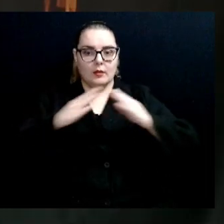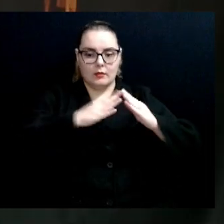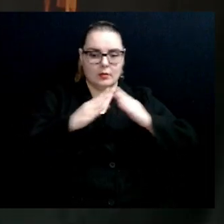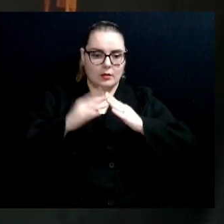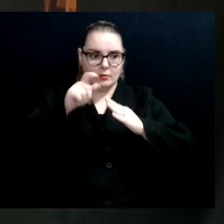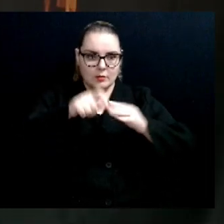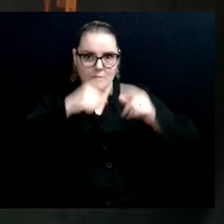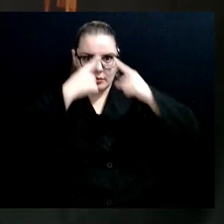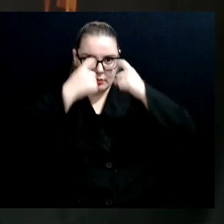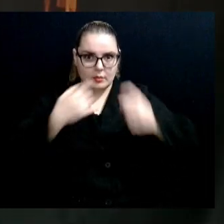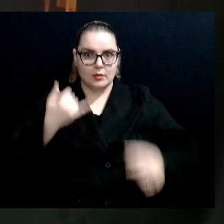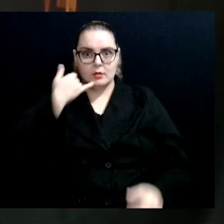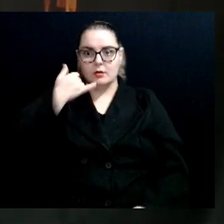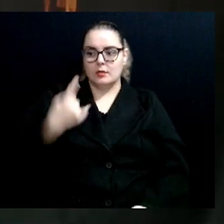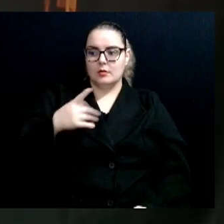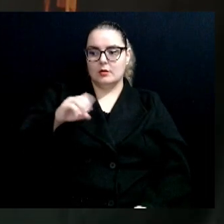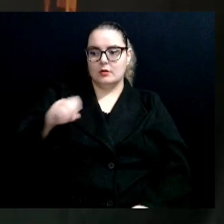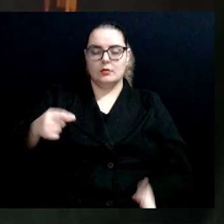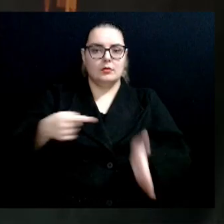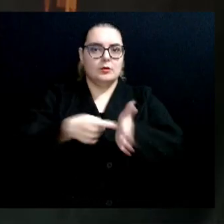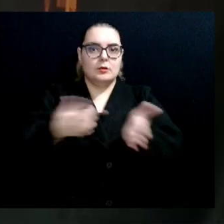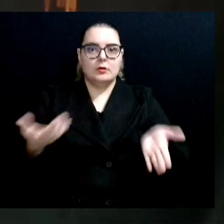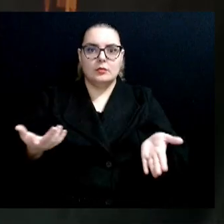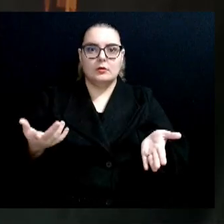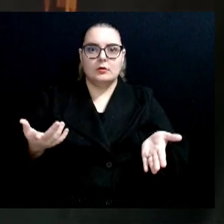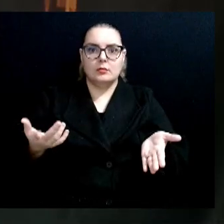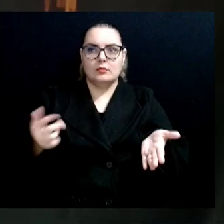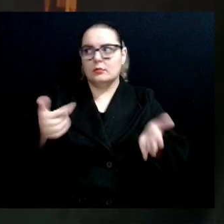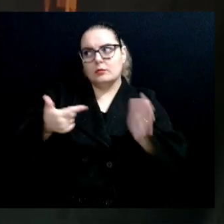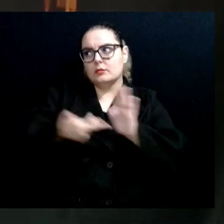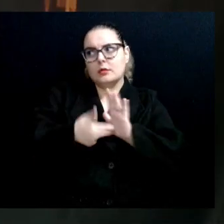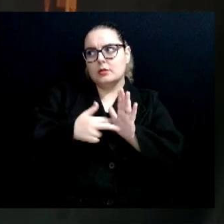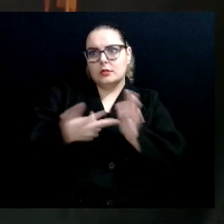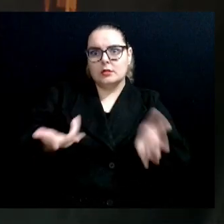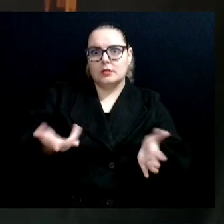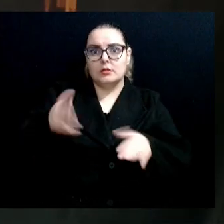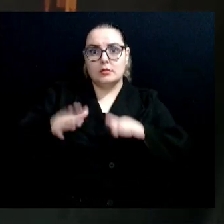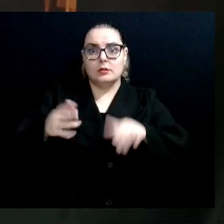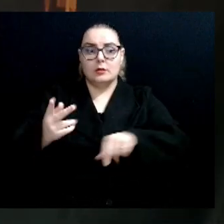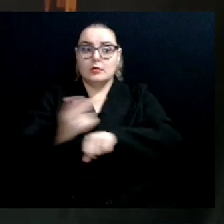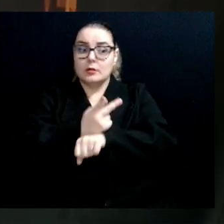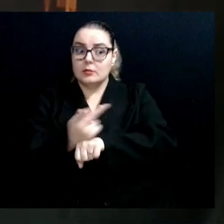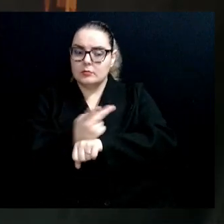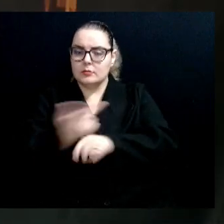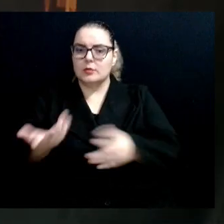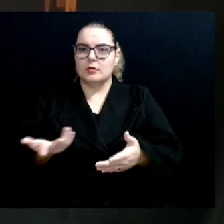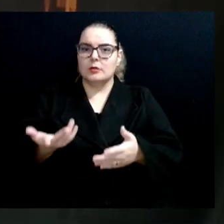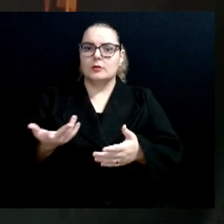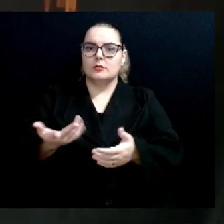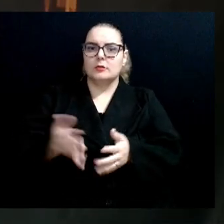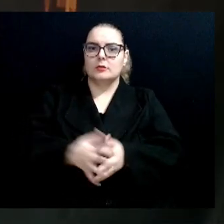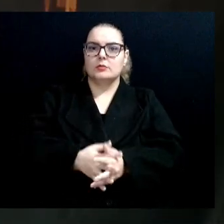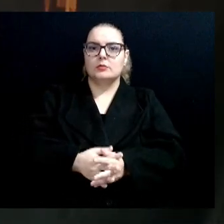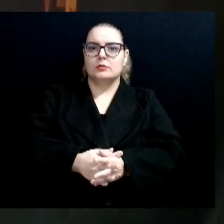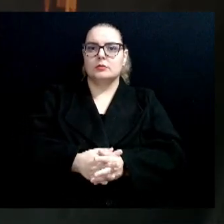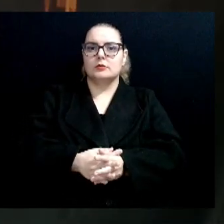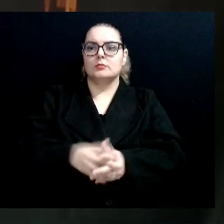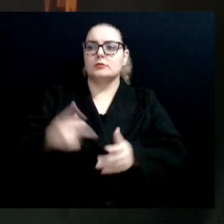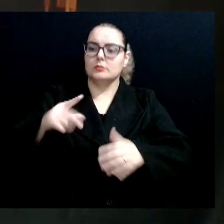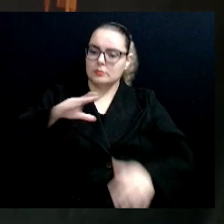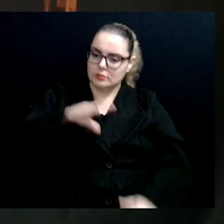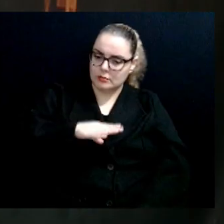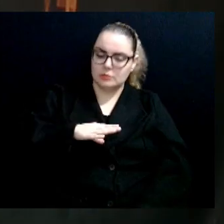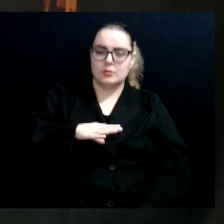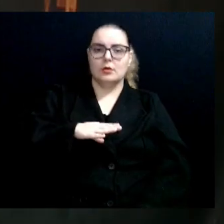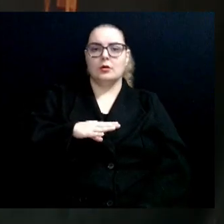ligar o SEI e denunciar, não faz muito sentido. Então, de repente, procura algo no seu município, né?